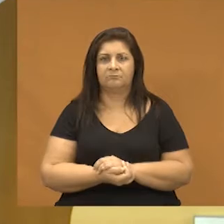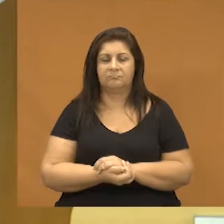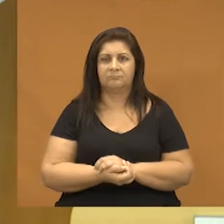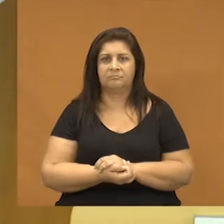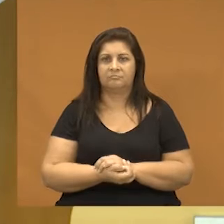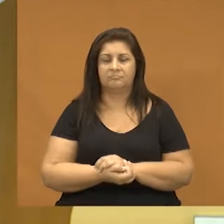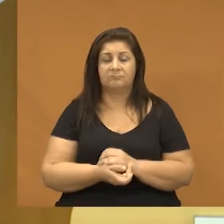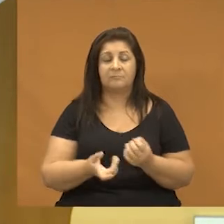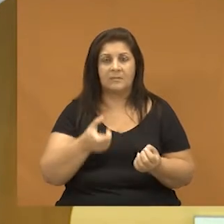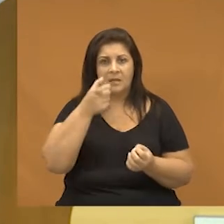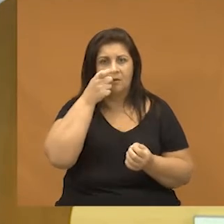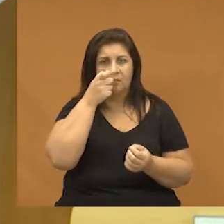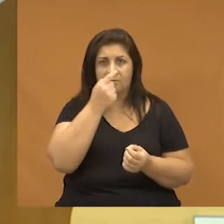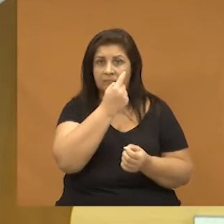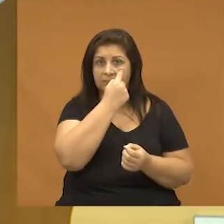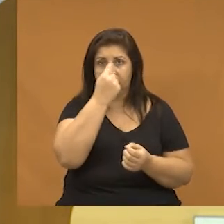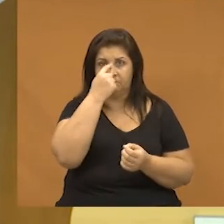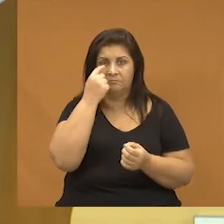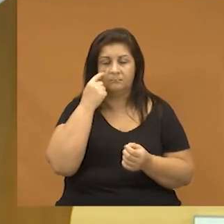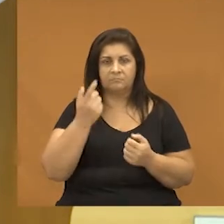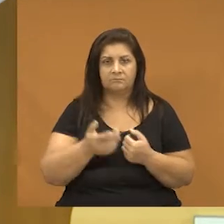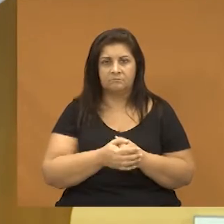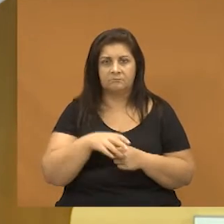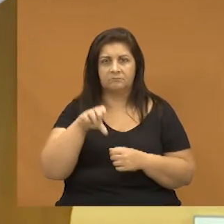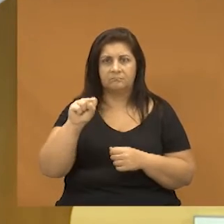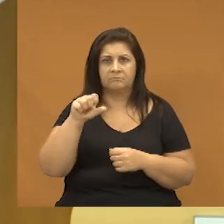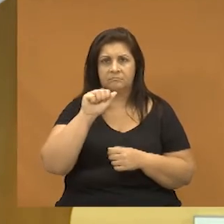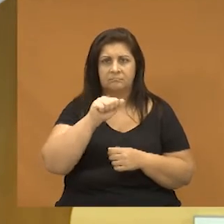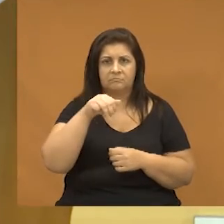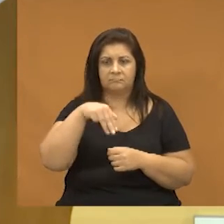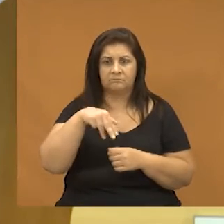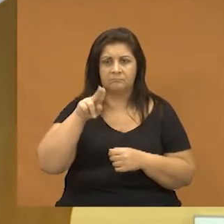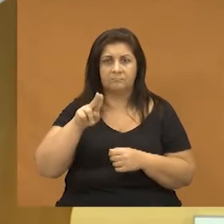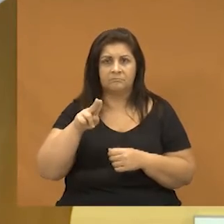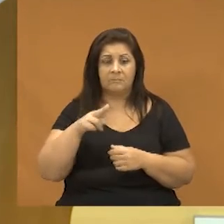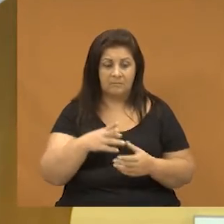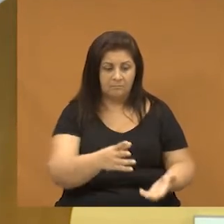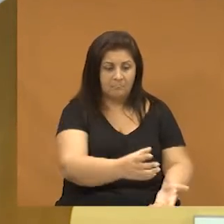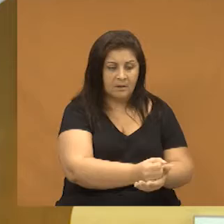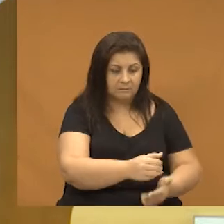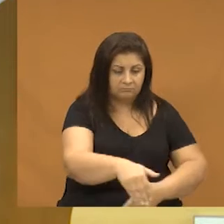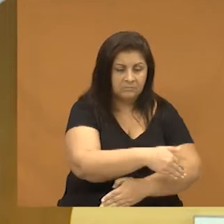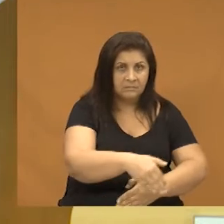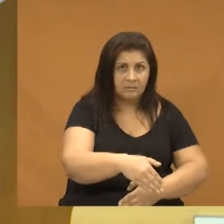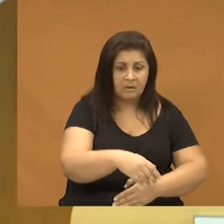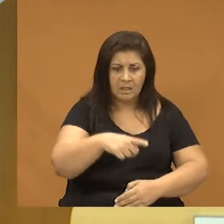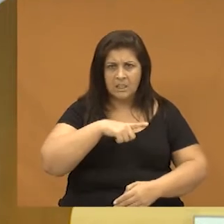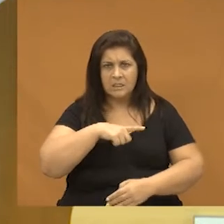eu tenho visto no Parque Minha Lua, o SAMU pega a pessoa na rua, ele tem um